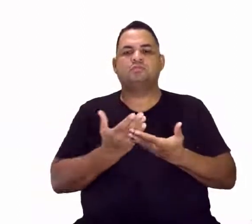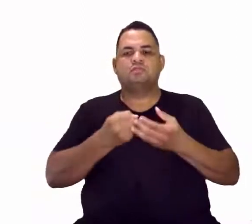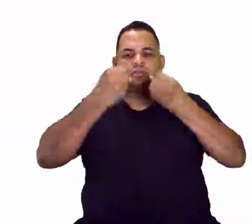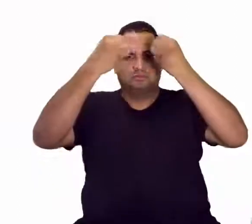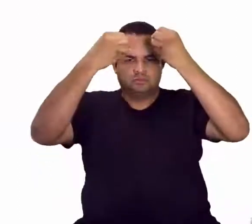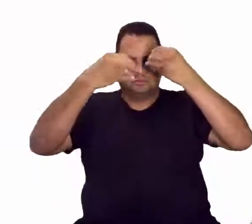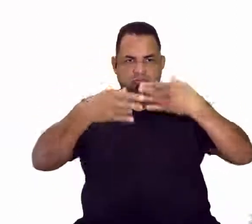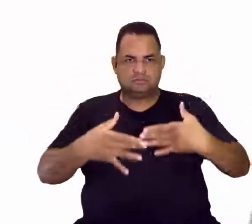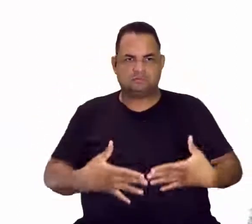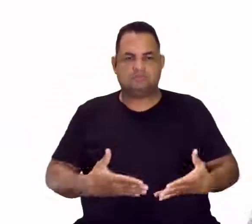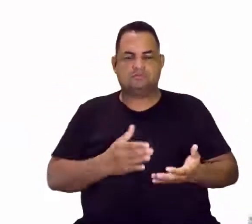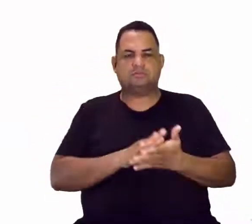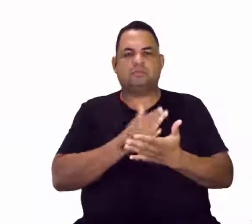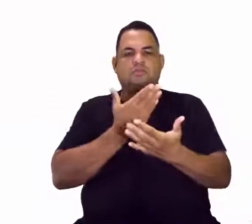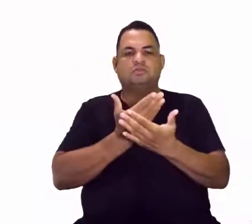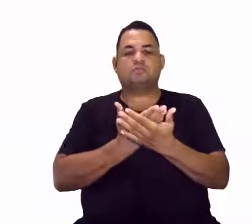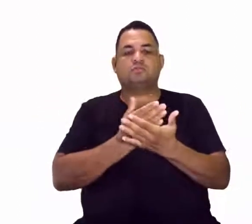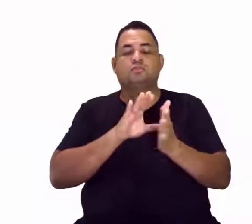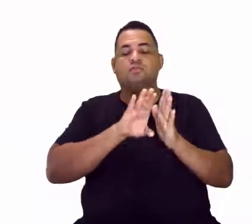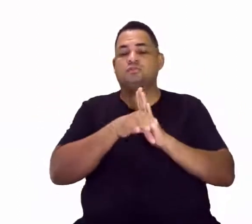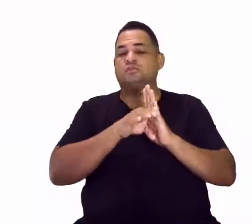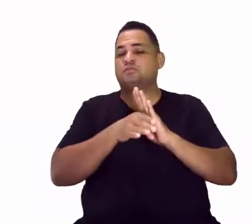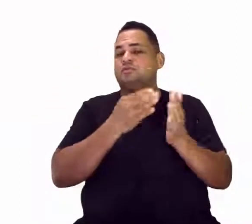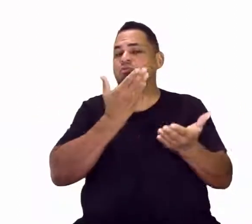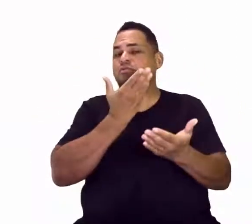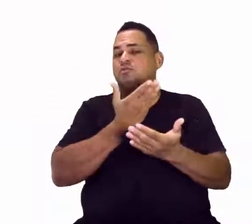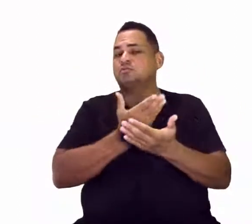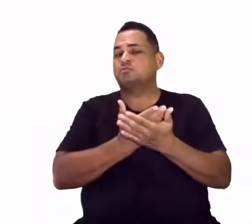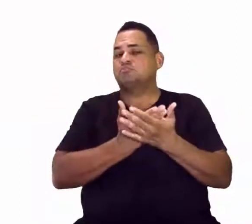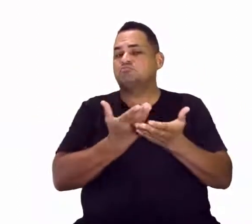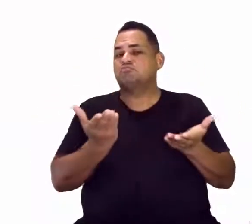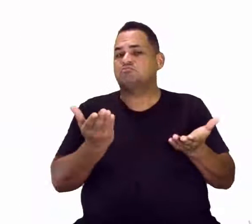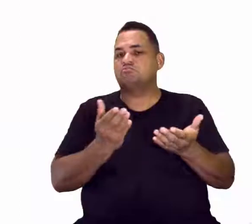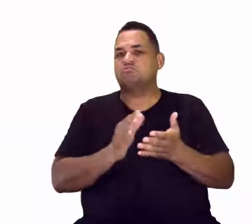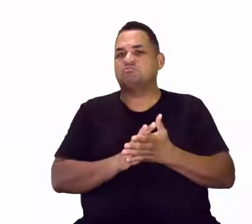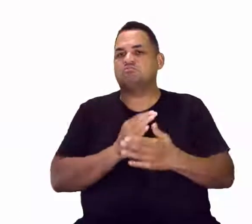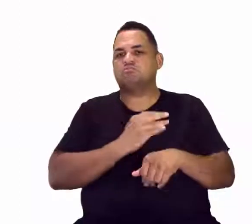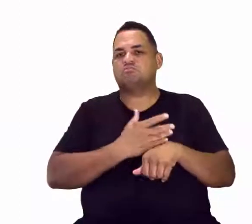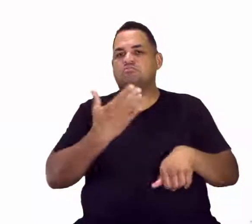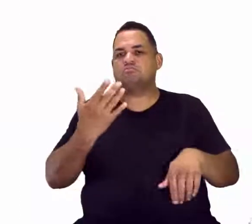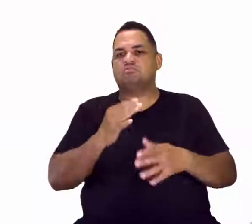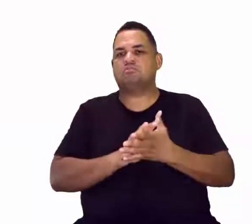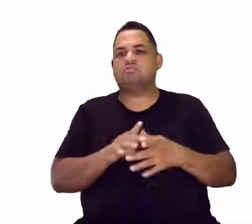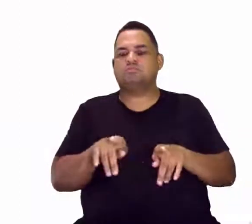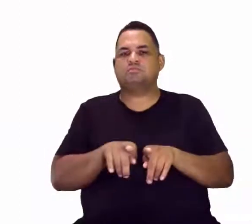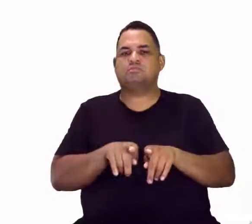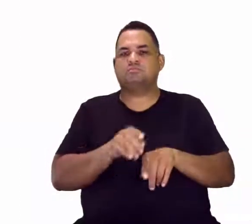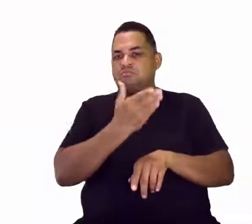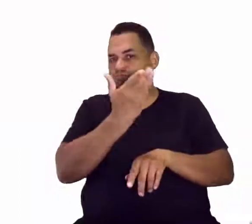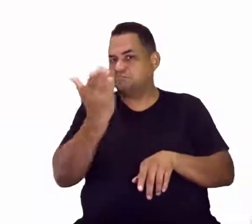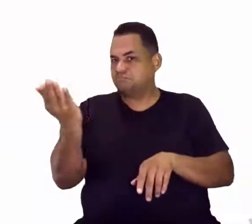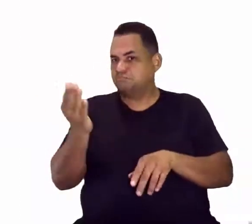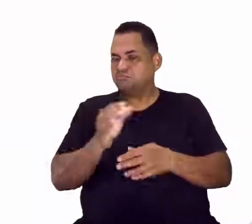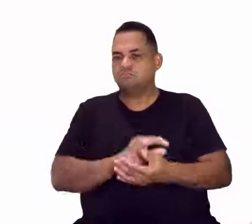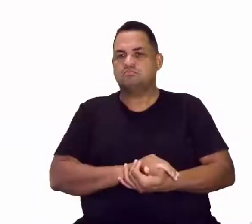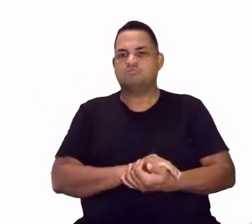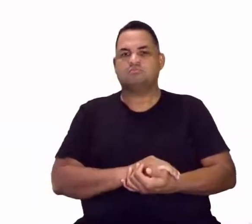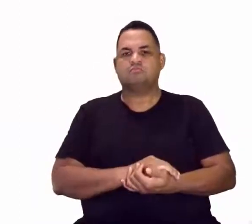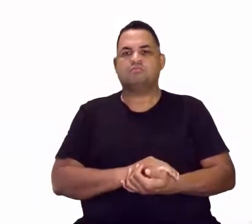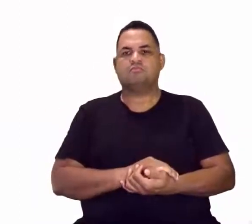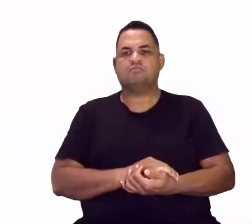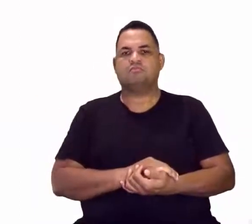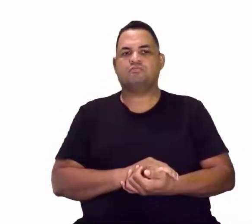de ácido na aula anterior, né? Mas hoje nós vamos falar um pouco sobre o estudo de Arrhenius em relação aos